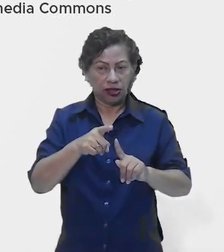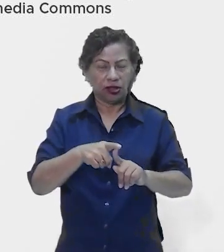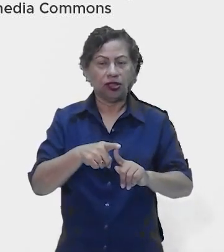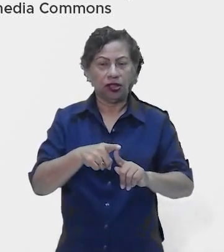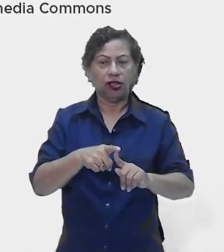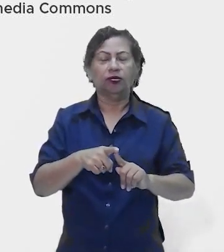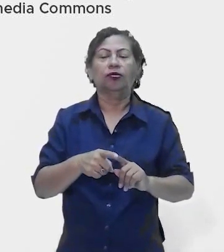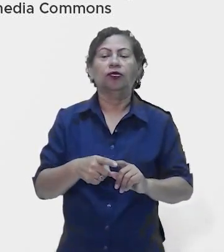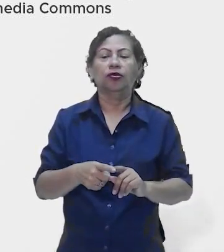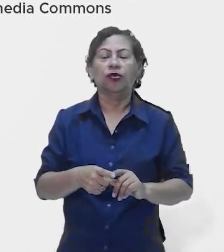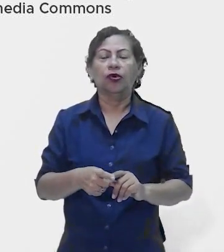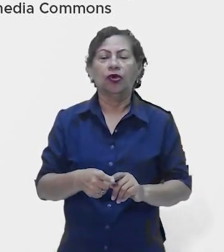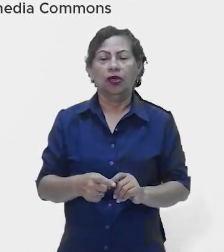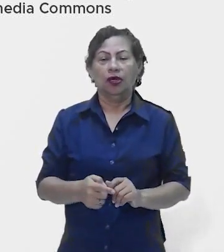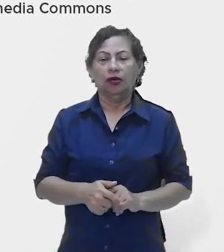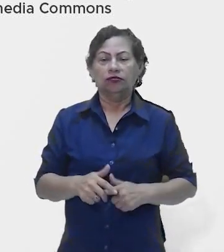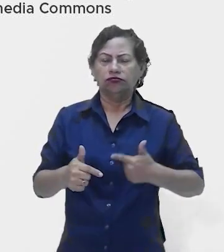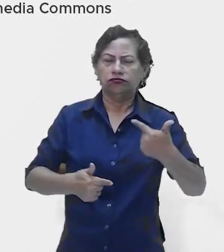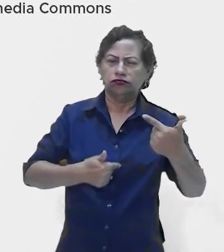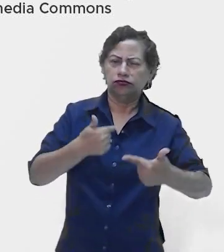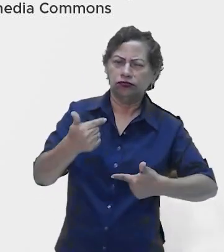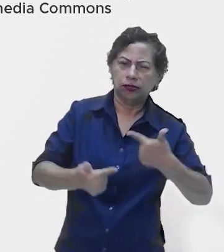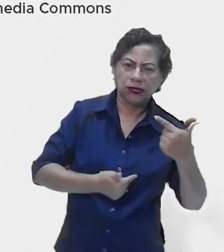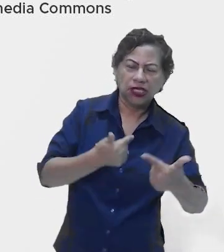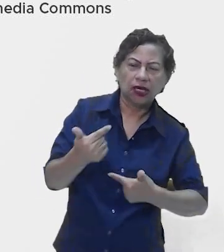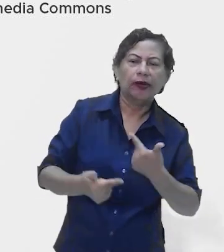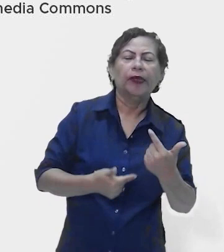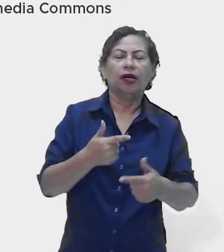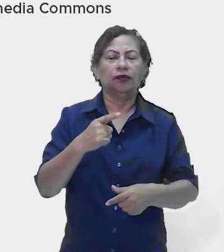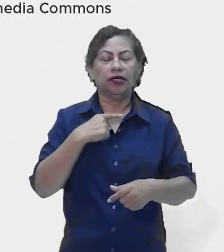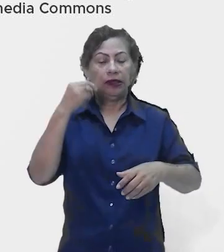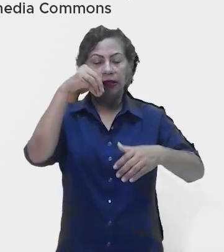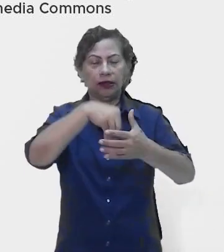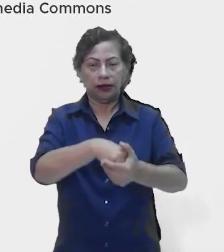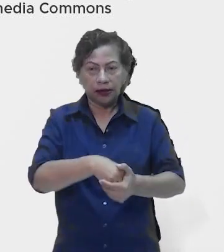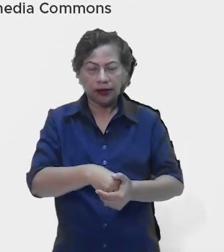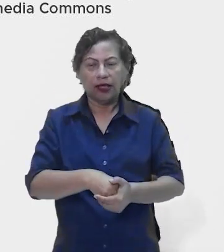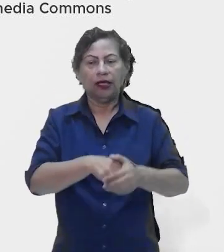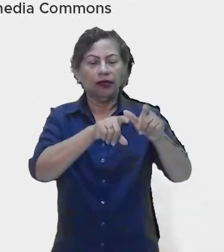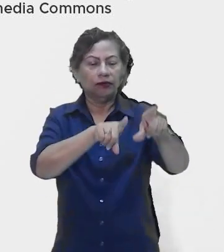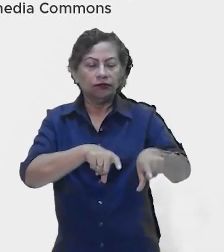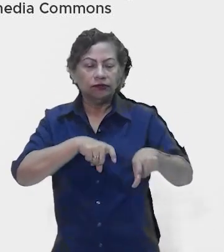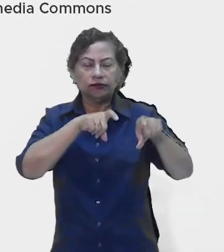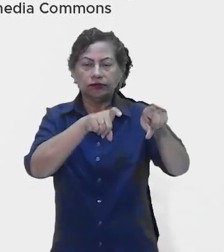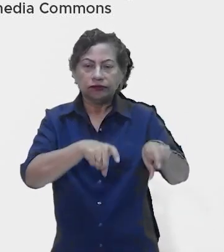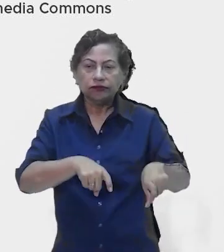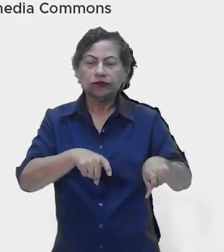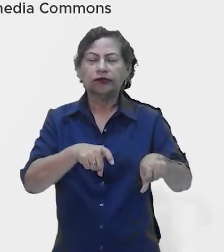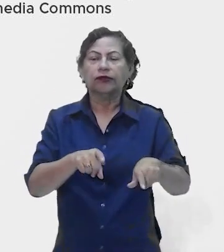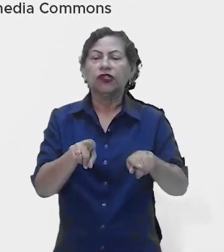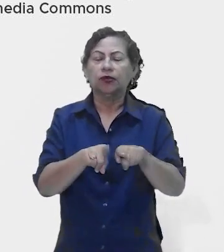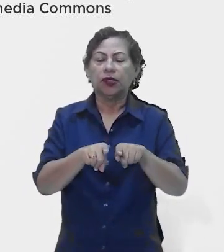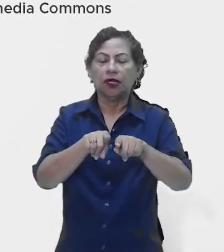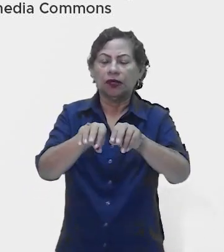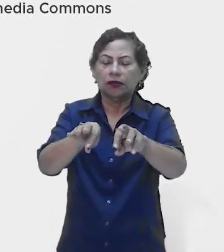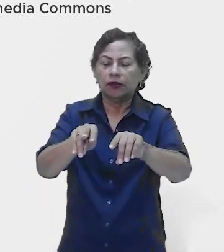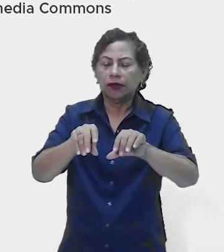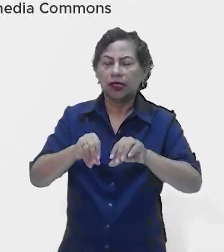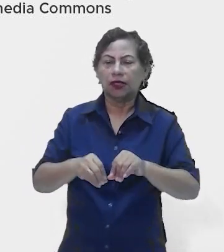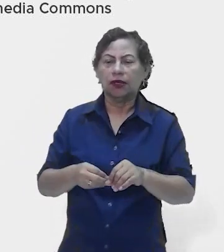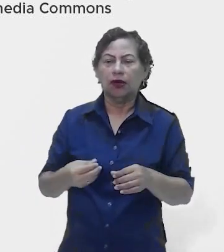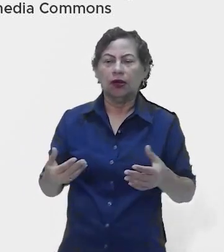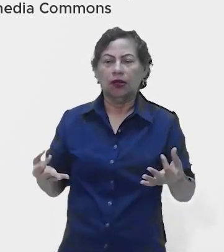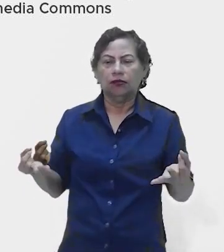em grandes latifúndios, em grandes propriedades, com o uso extensivo do solo, uma